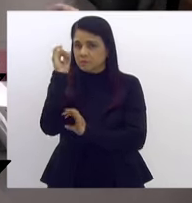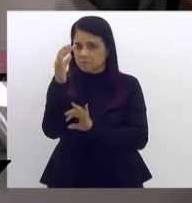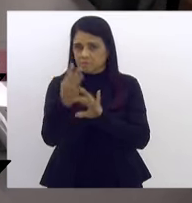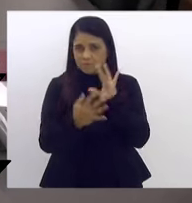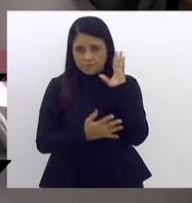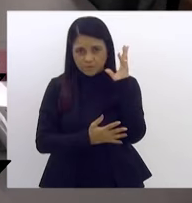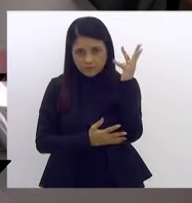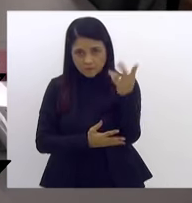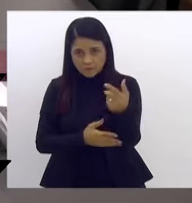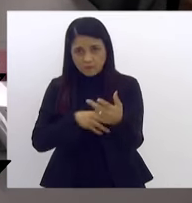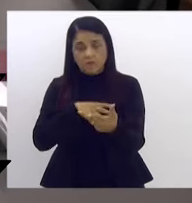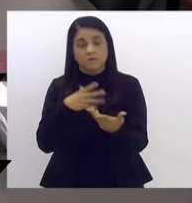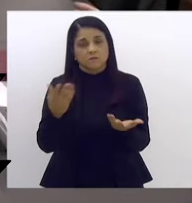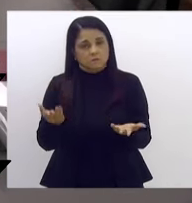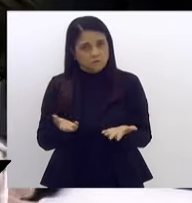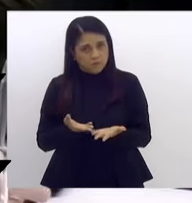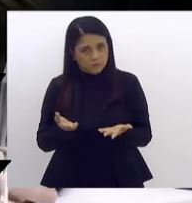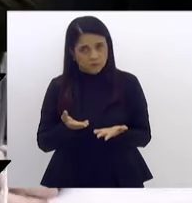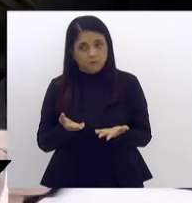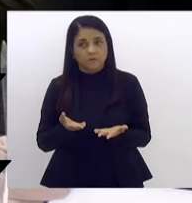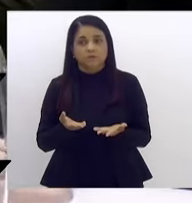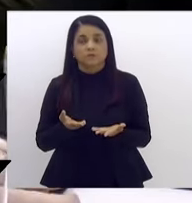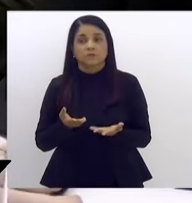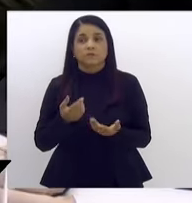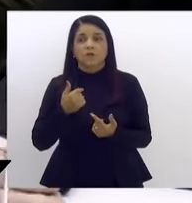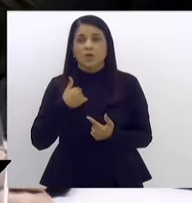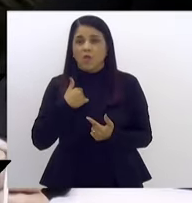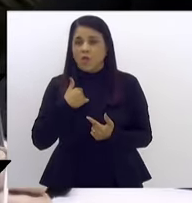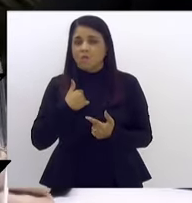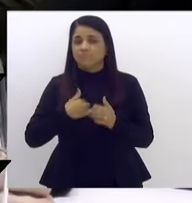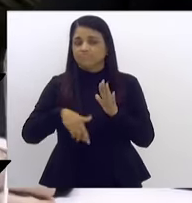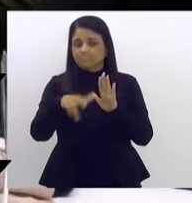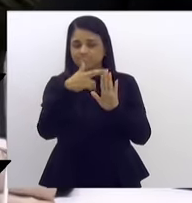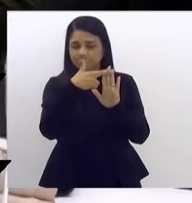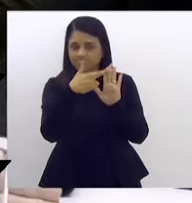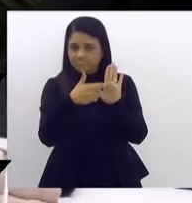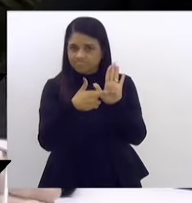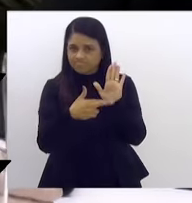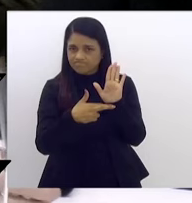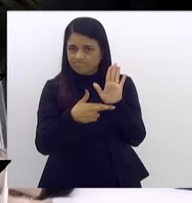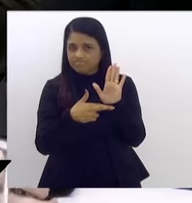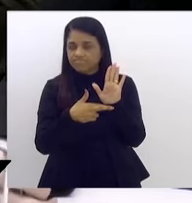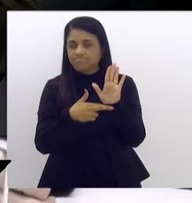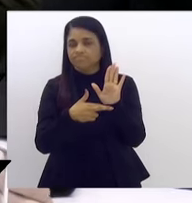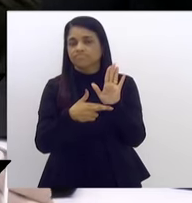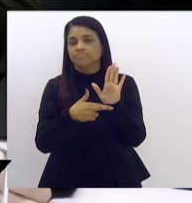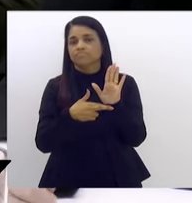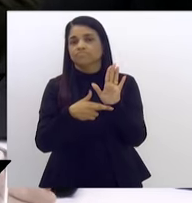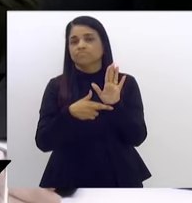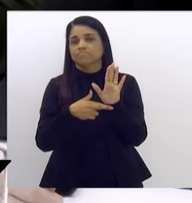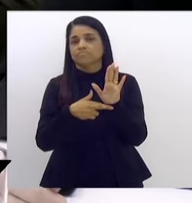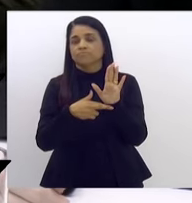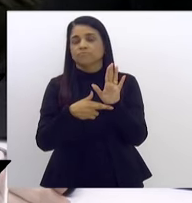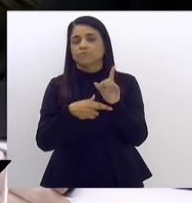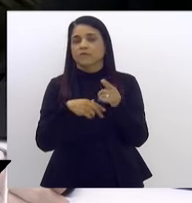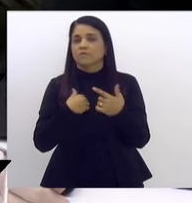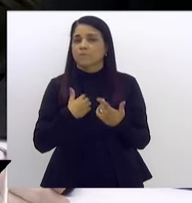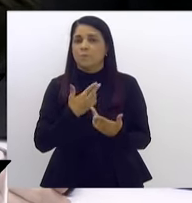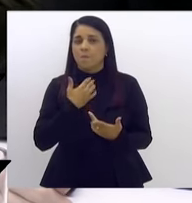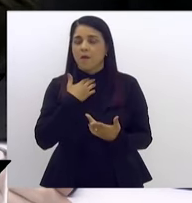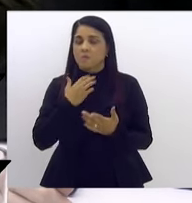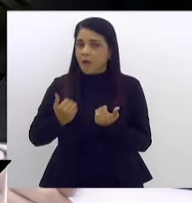atualidade eu entendo que as medidas devem ser mais indutivas do que coercitivas